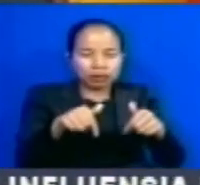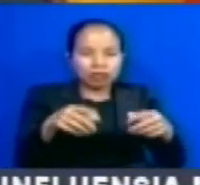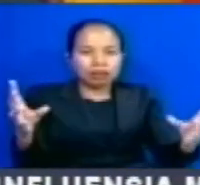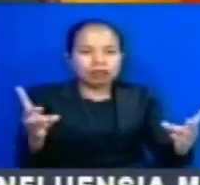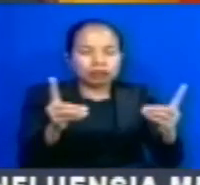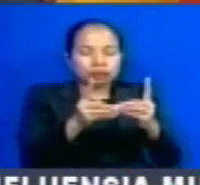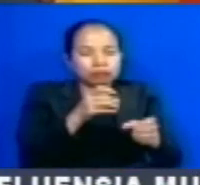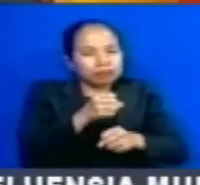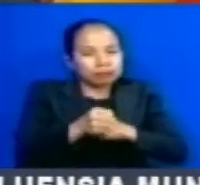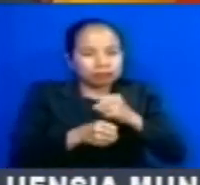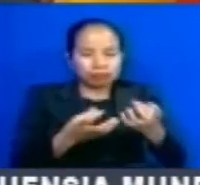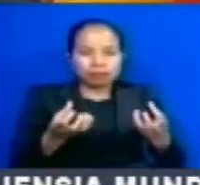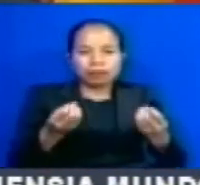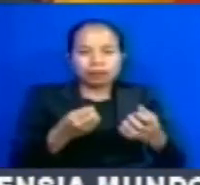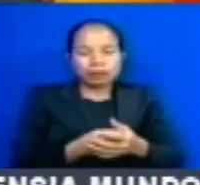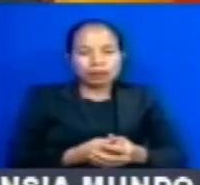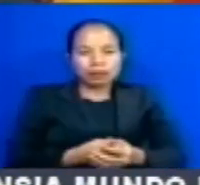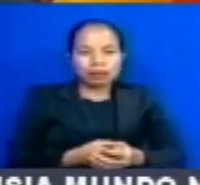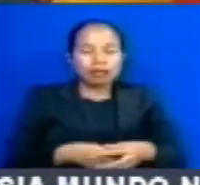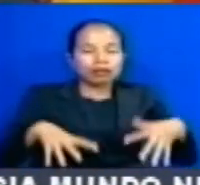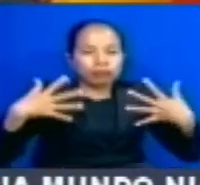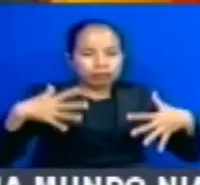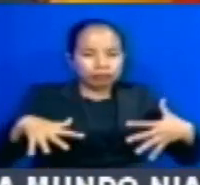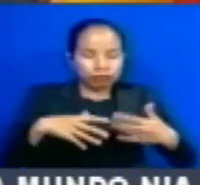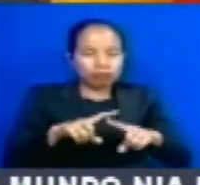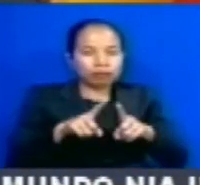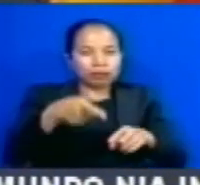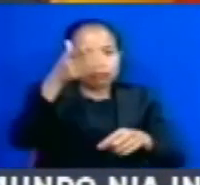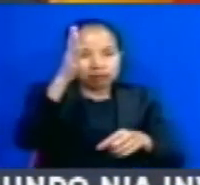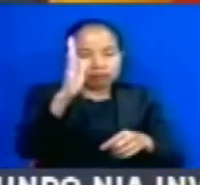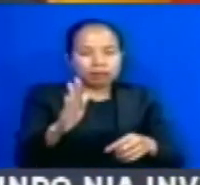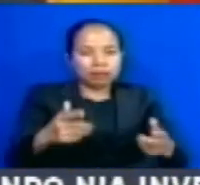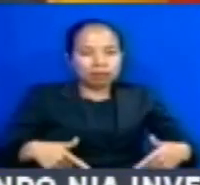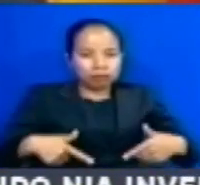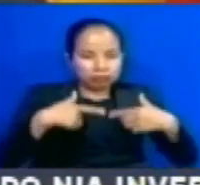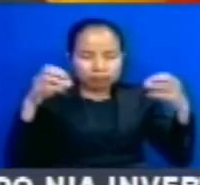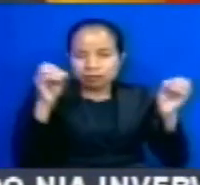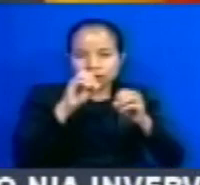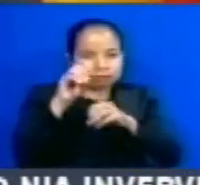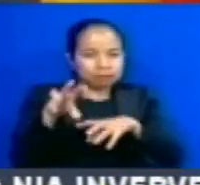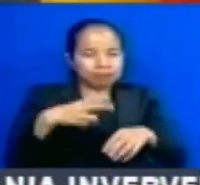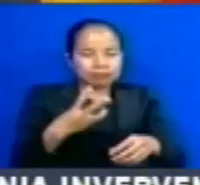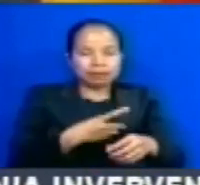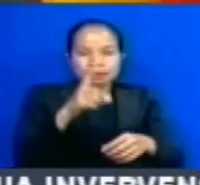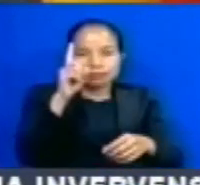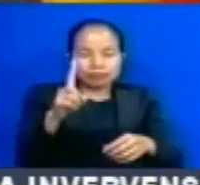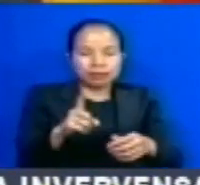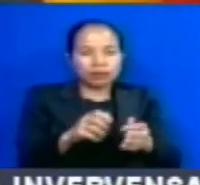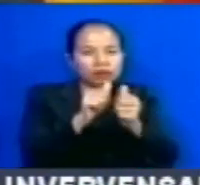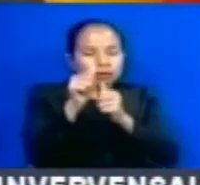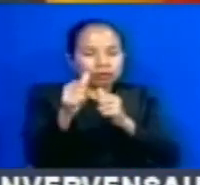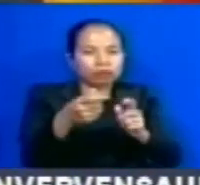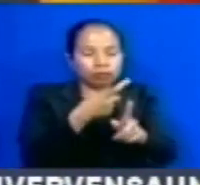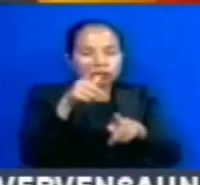susar oi-oin ia nyeluta made na'i mamoris ne la husik itamesa korikore pubu